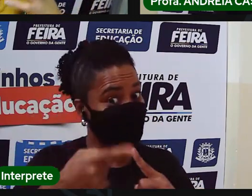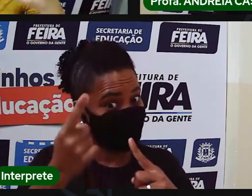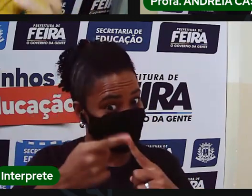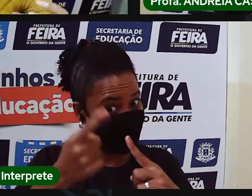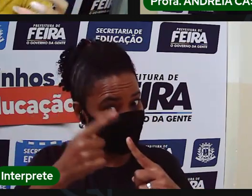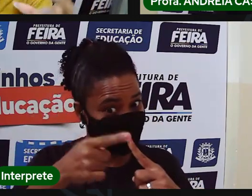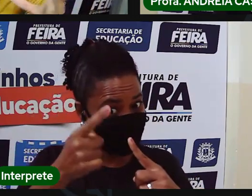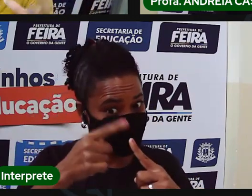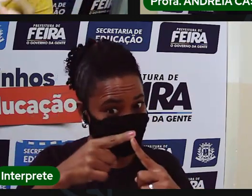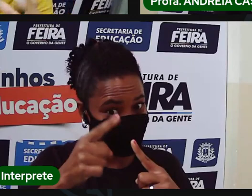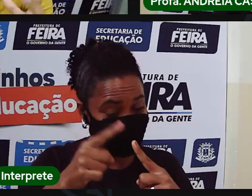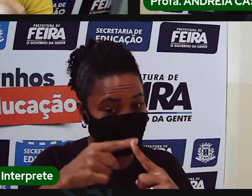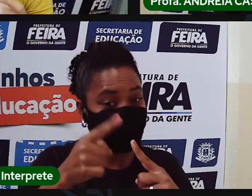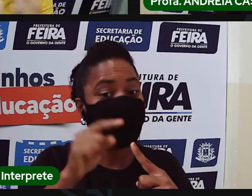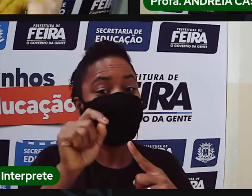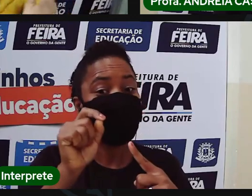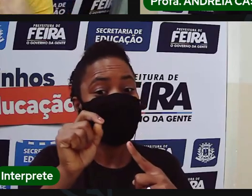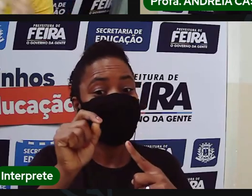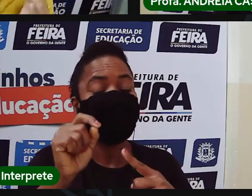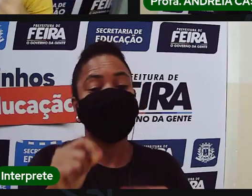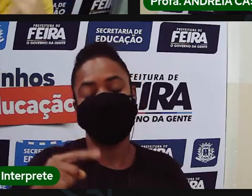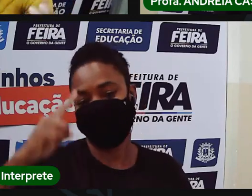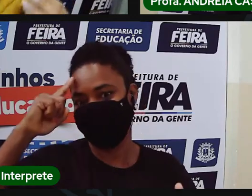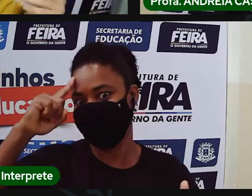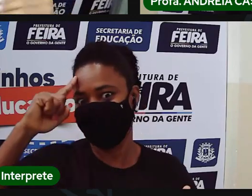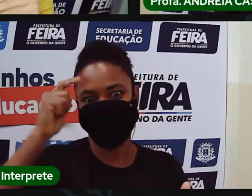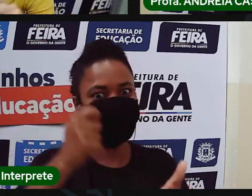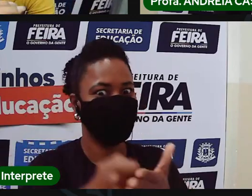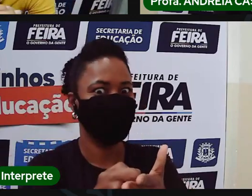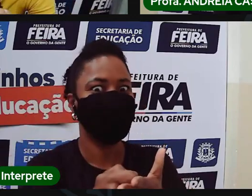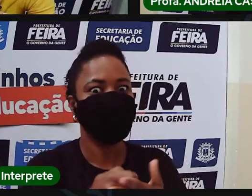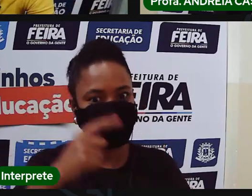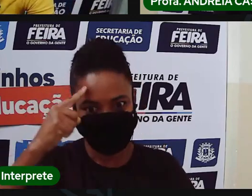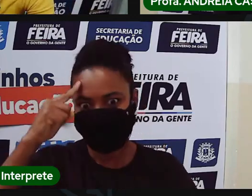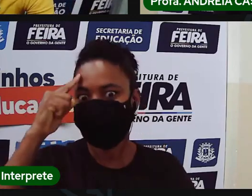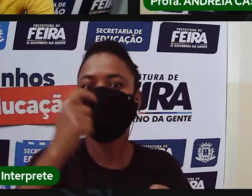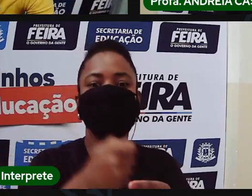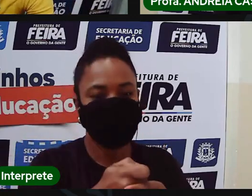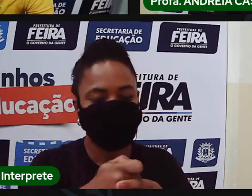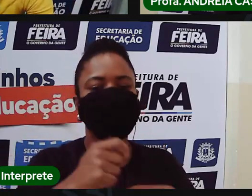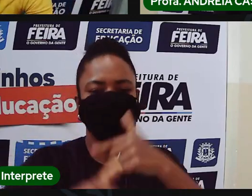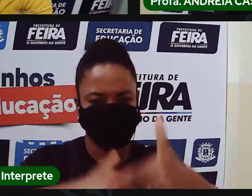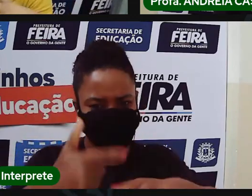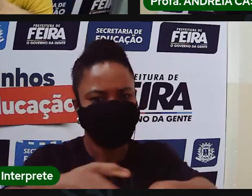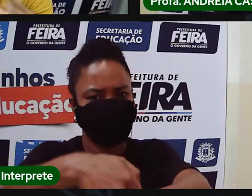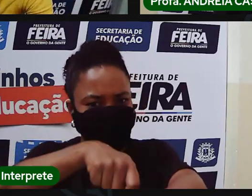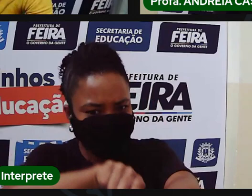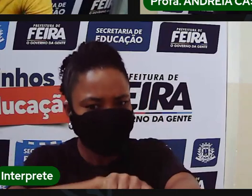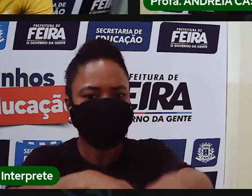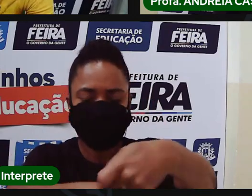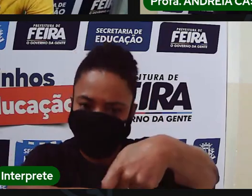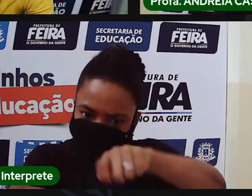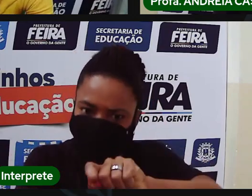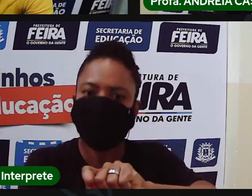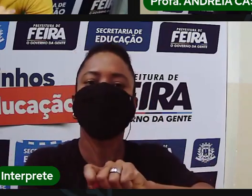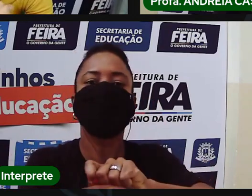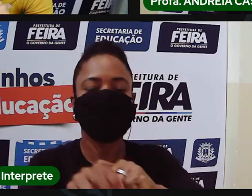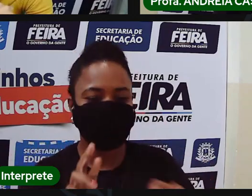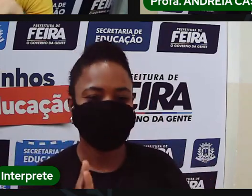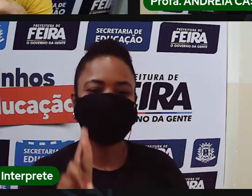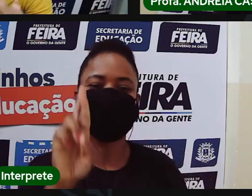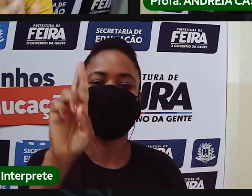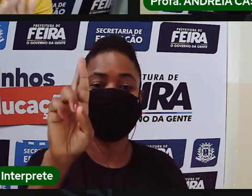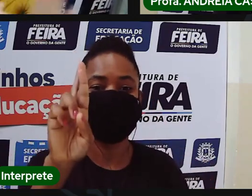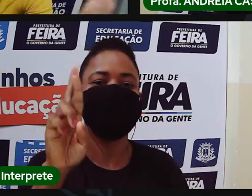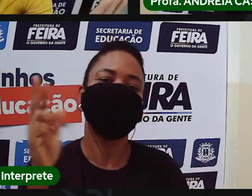já se coloca nesse espaço, nesse lugar de ser um protagonista. Então, isso tudo faz parte desse processo. Vocês